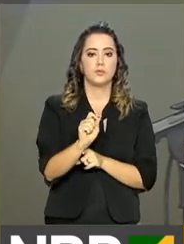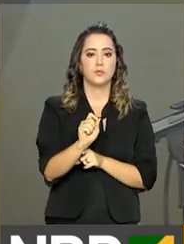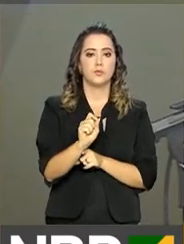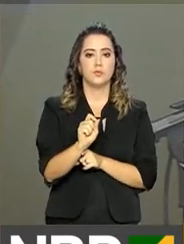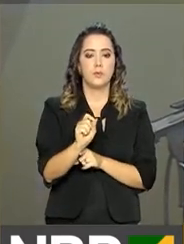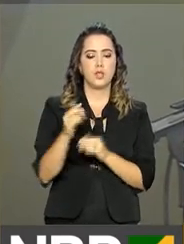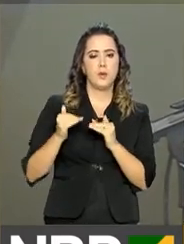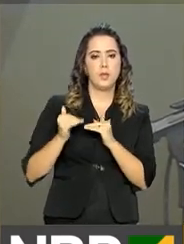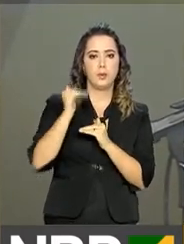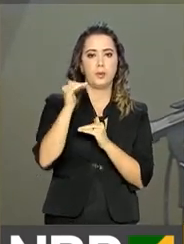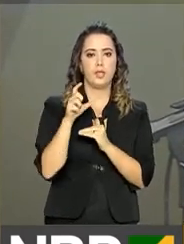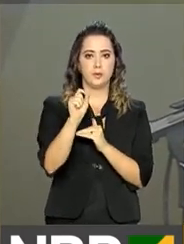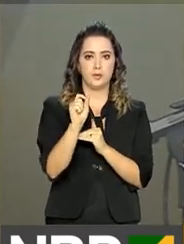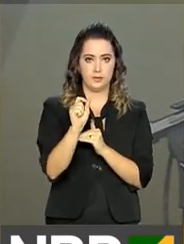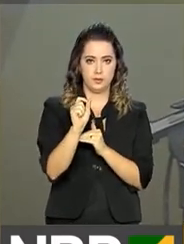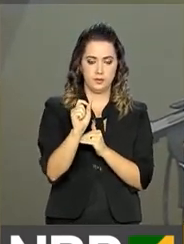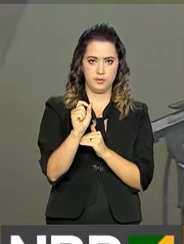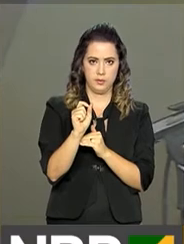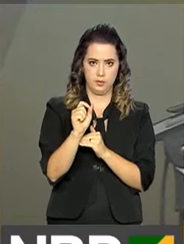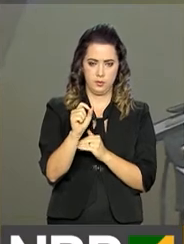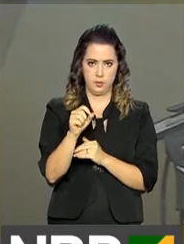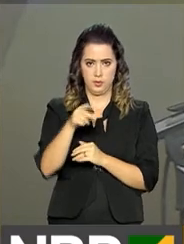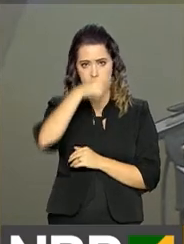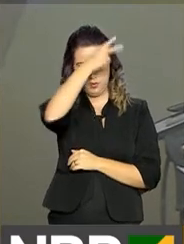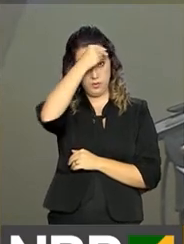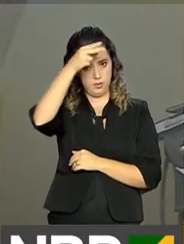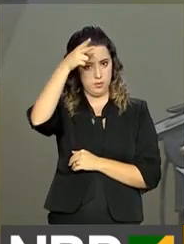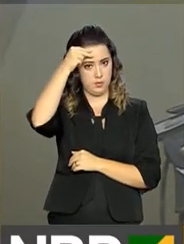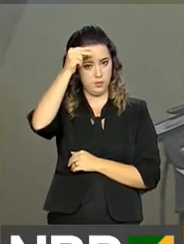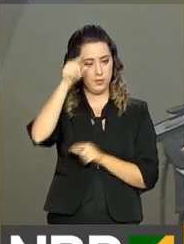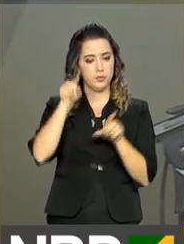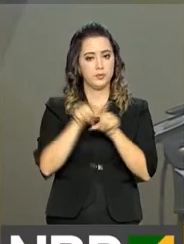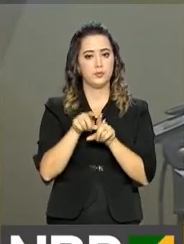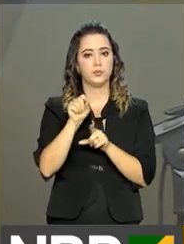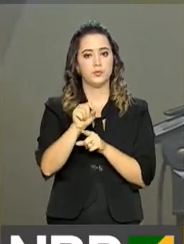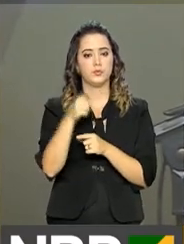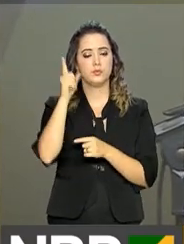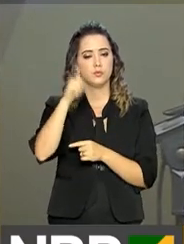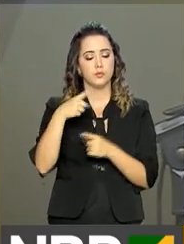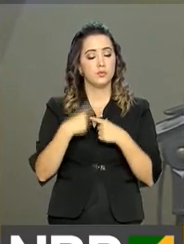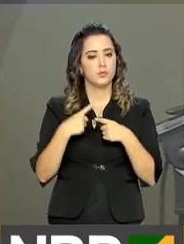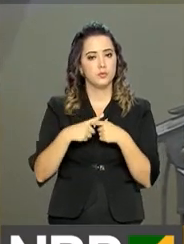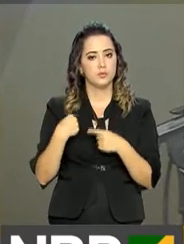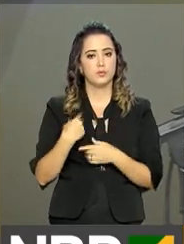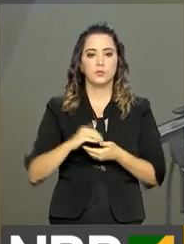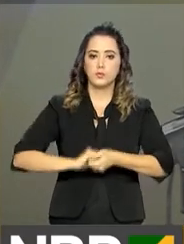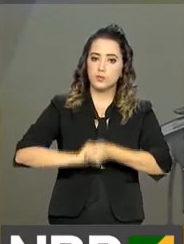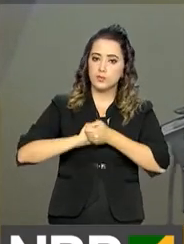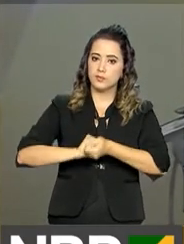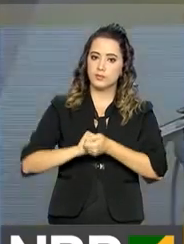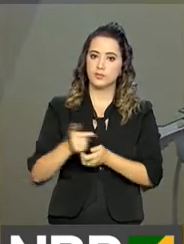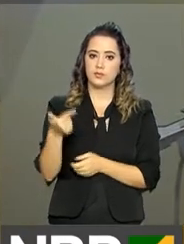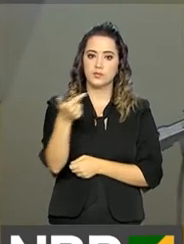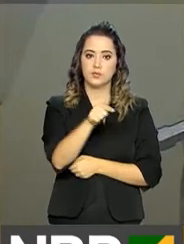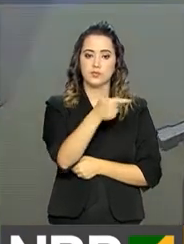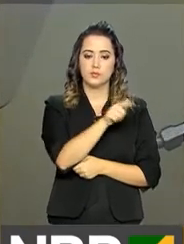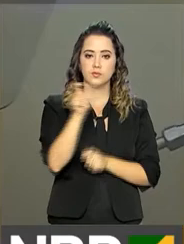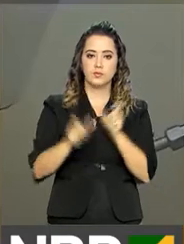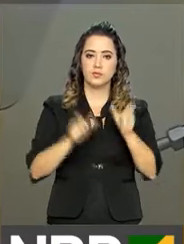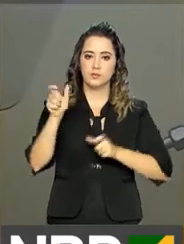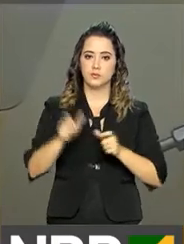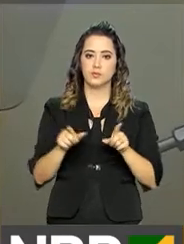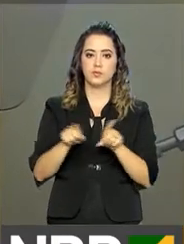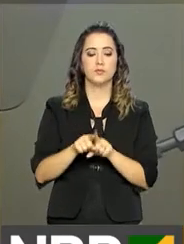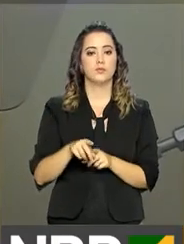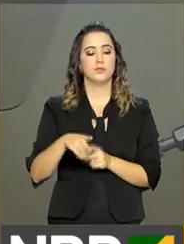prefeito Zé Aguilar Júnior, por intermédio de quem, naturalmente, eu cumprimento os demais prefeitos,